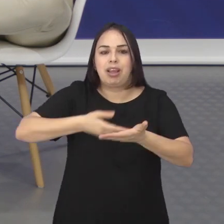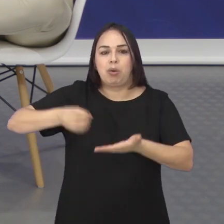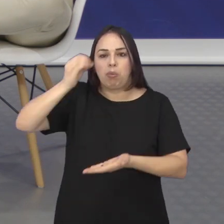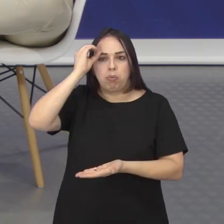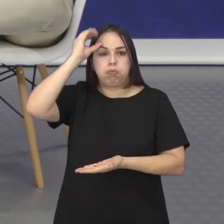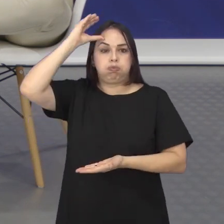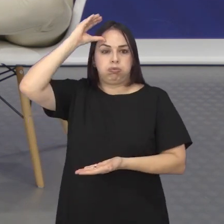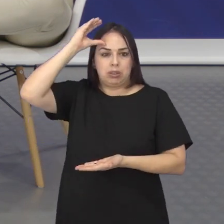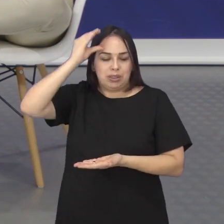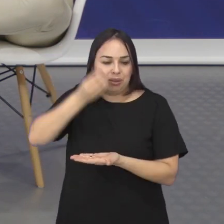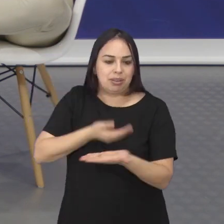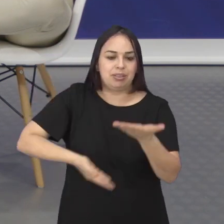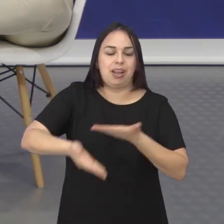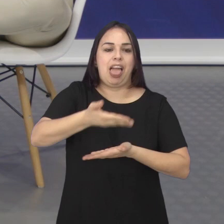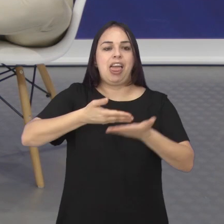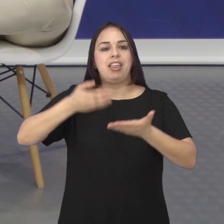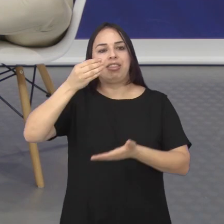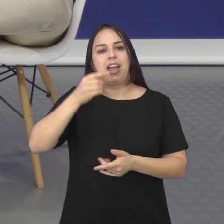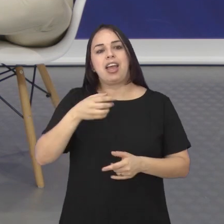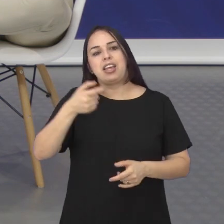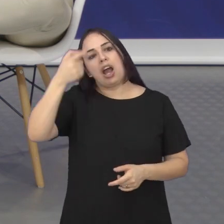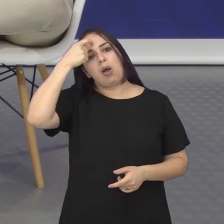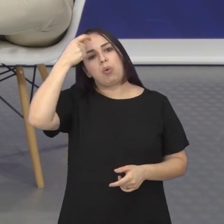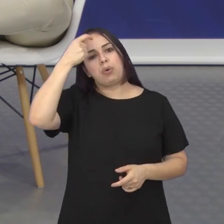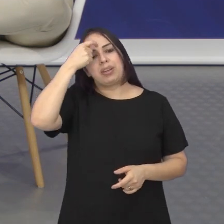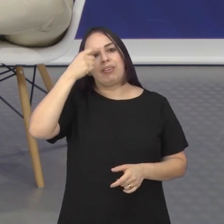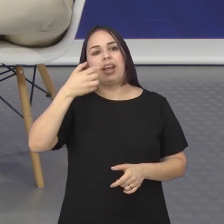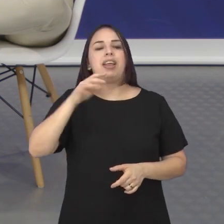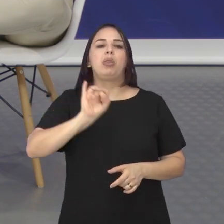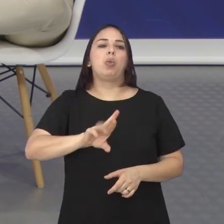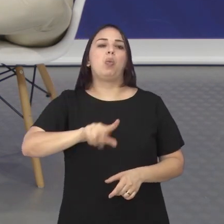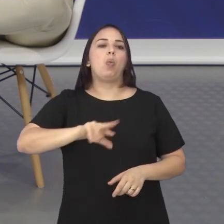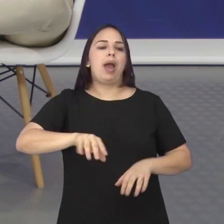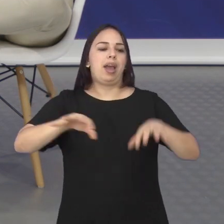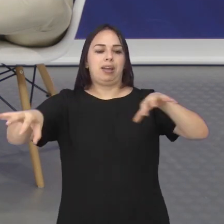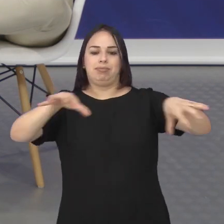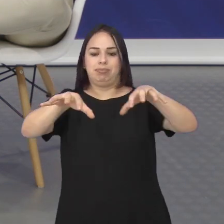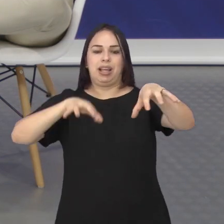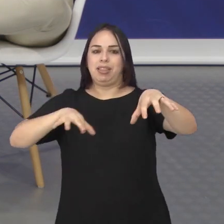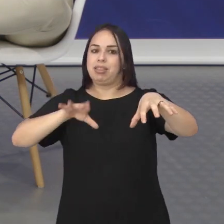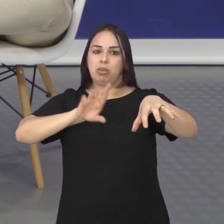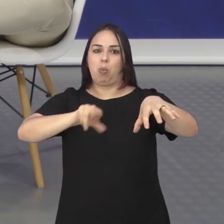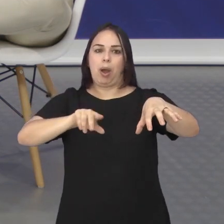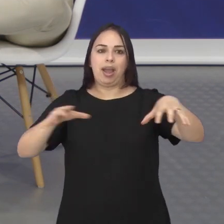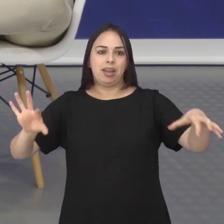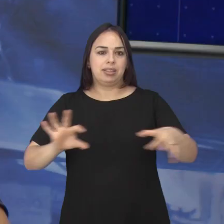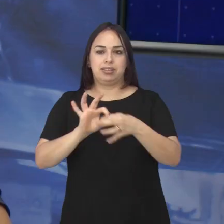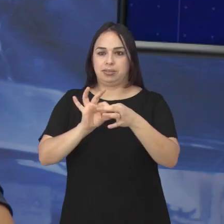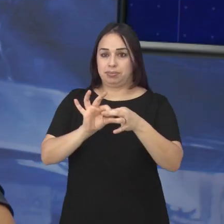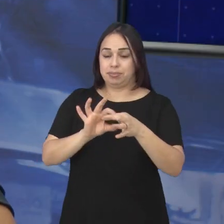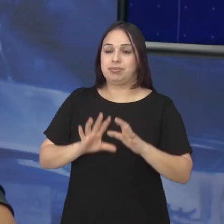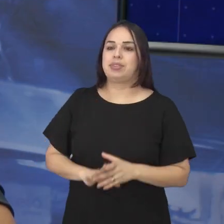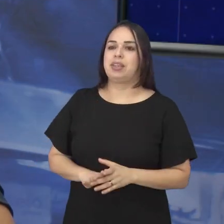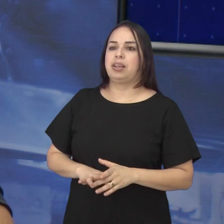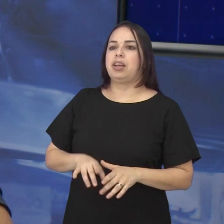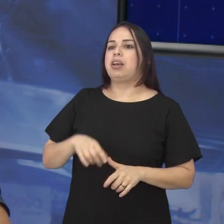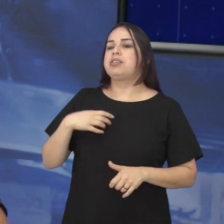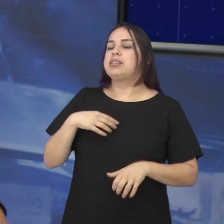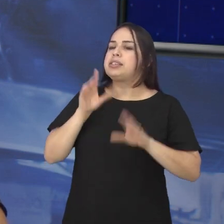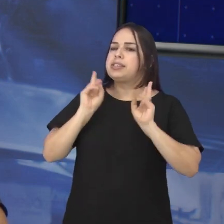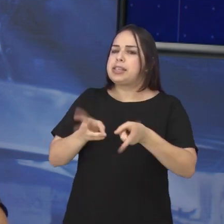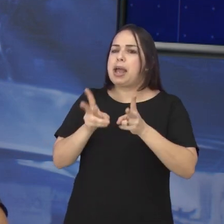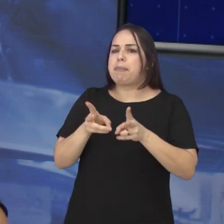o conhecimento e uma consciência mais, não cada escola no seu mundinho, mas todo mundo se ajudando. A gente sempre fala para os